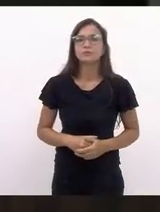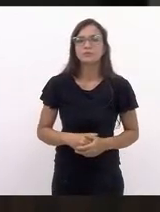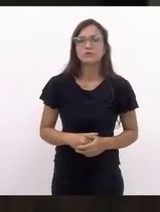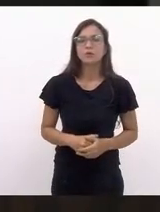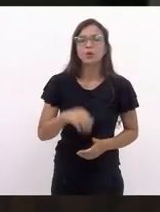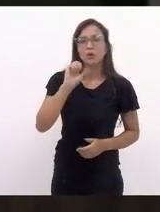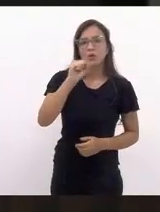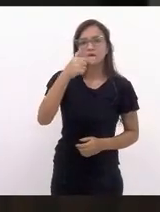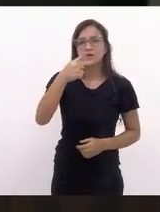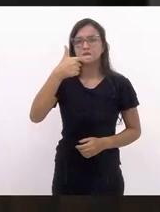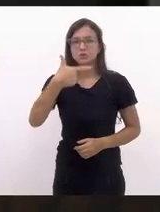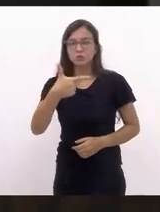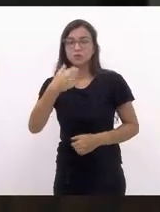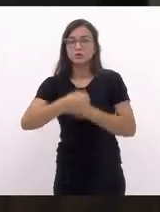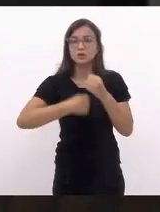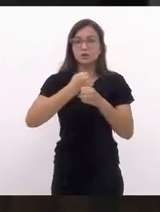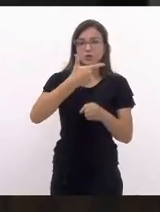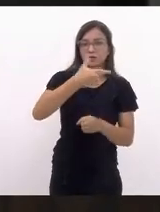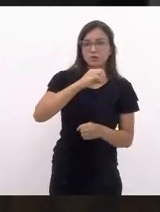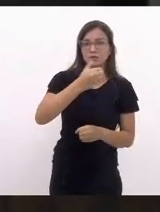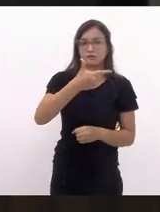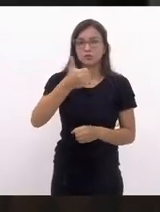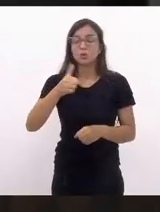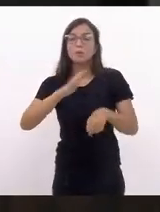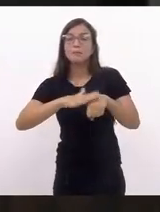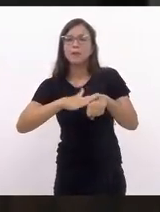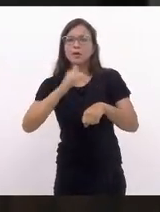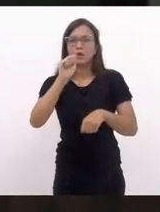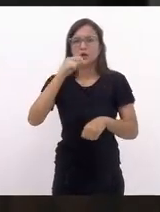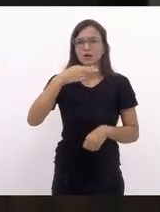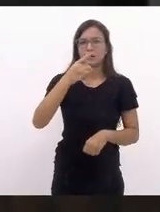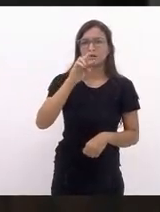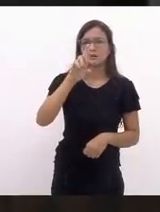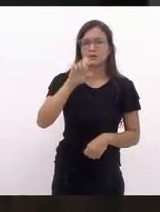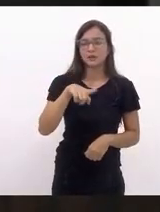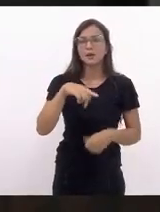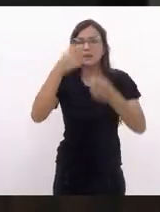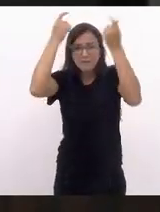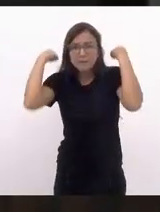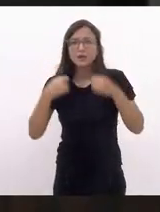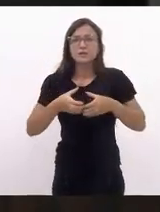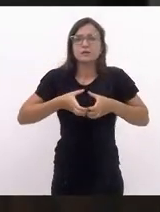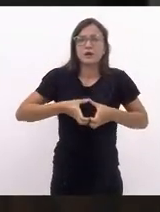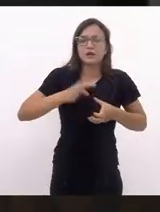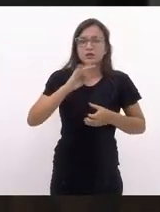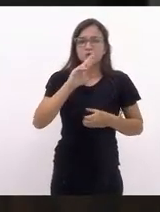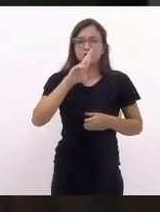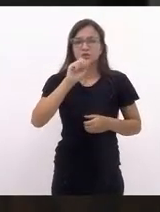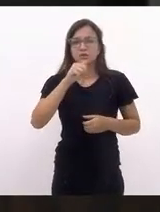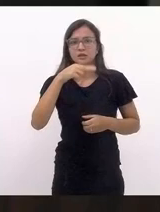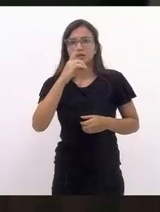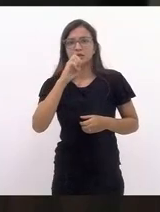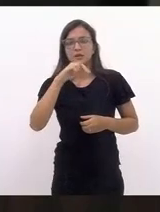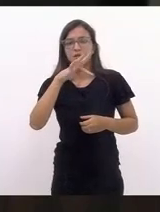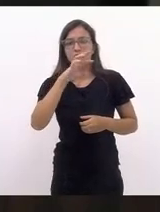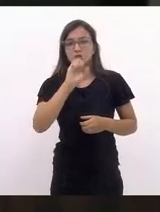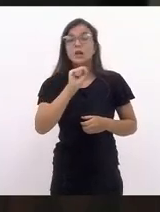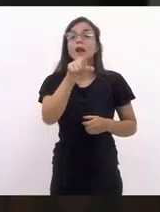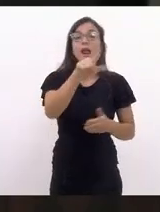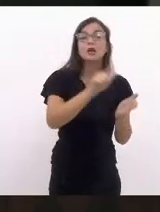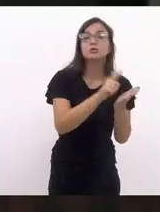72 ou 21 de autoria Deputado André Ceciliano consegue medalha Tiradentes e respectivo diploma ao jornalista Pedro Figueiredo